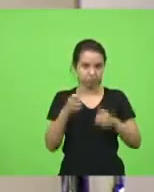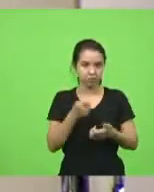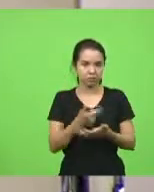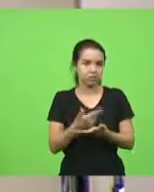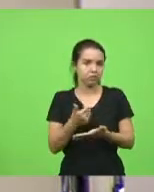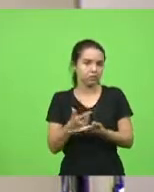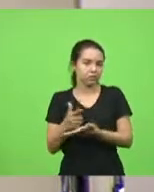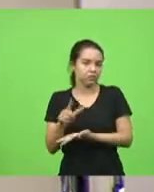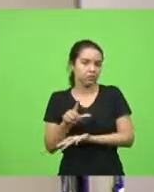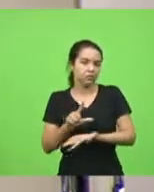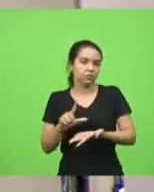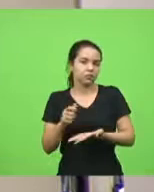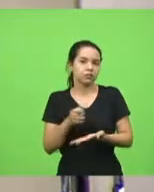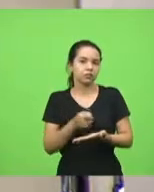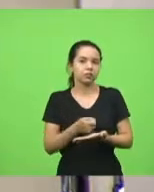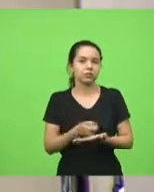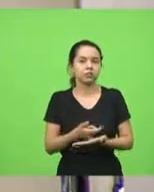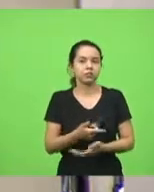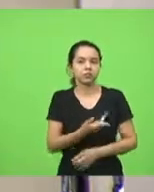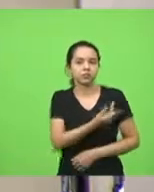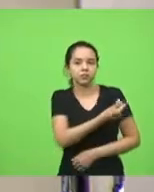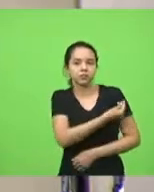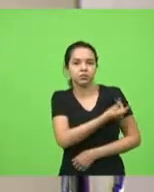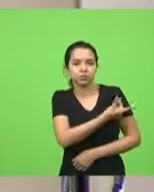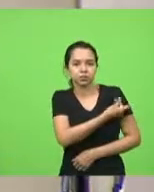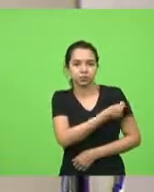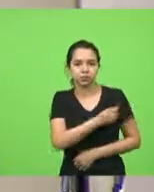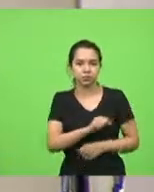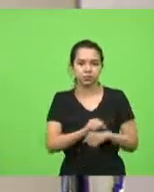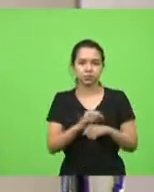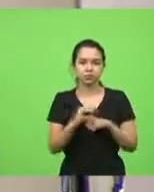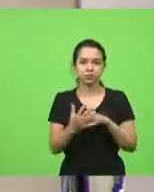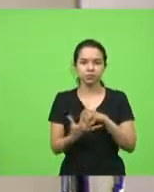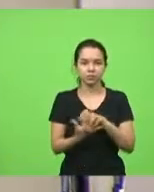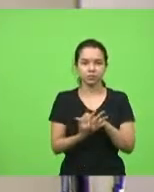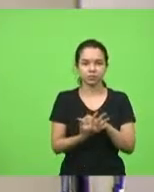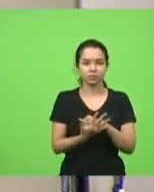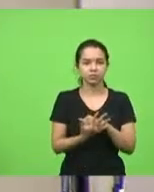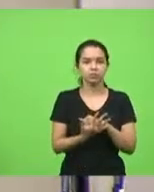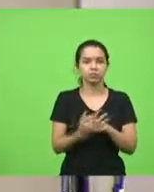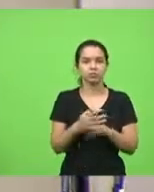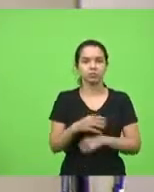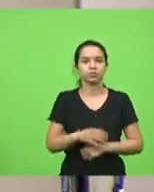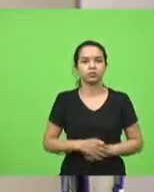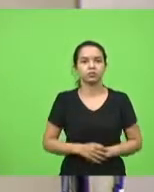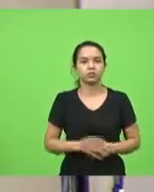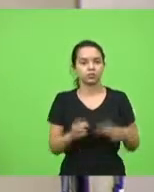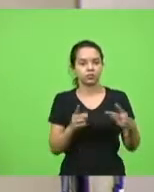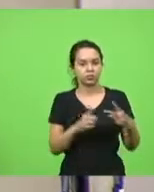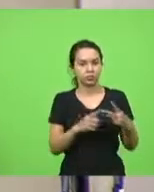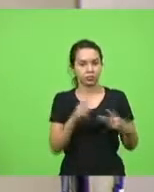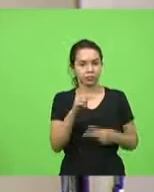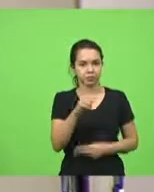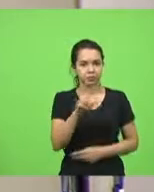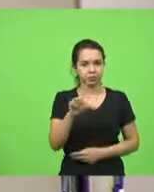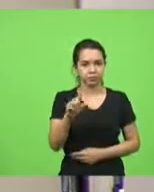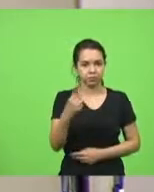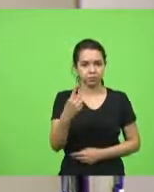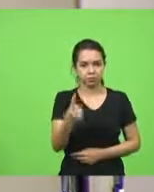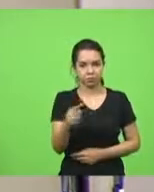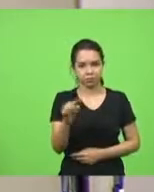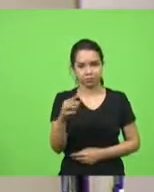de vacinas no combate ao Covid-19 no estado de Santa Catarina. E o outro é um PDL 1.4/2021,